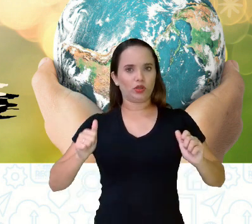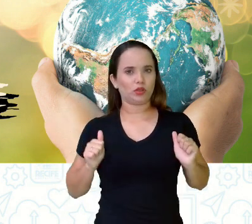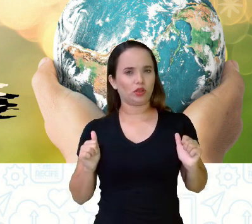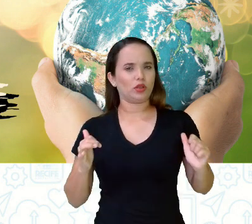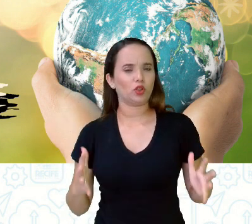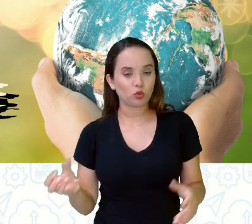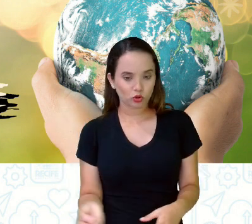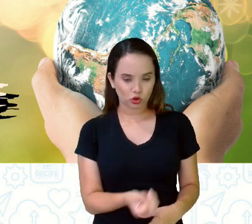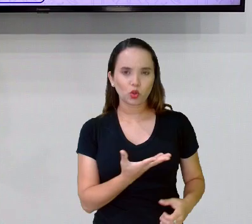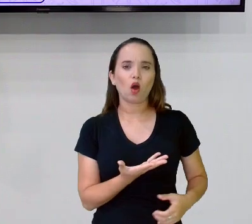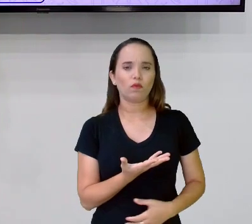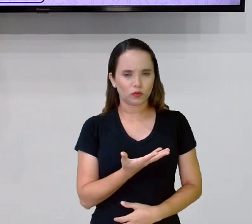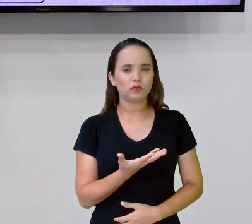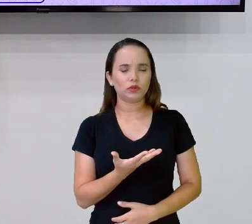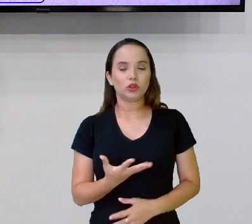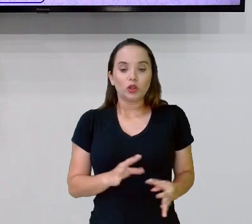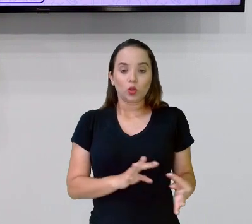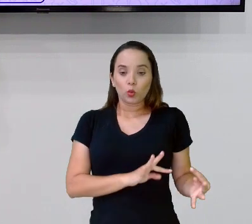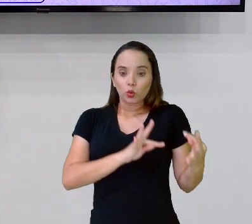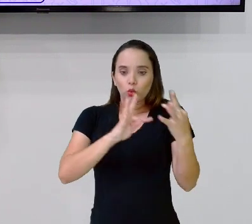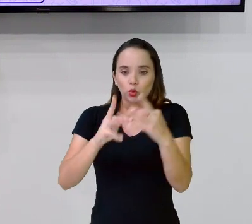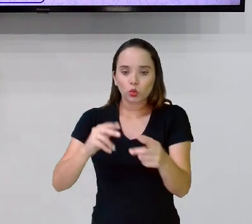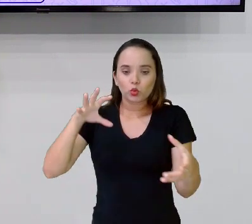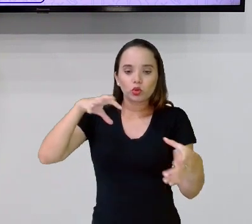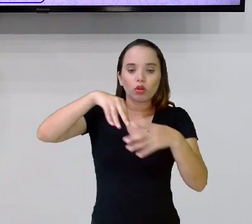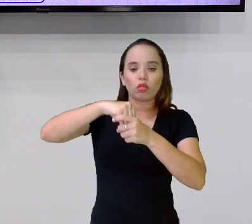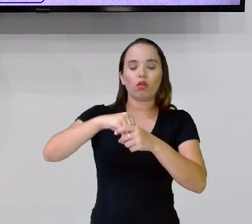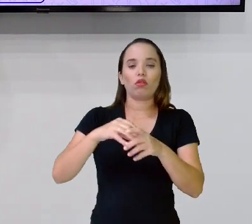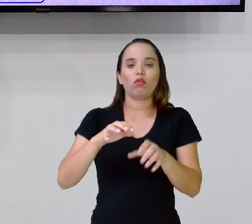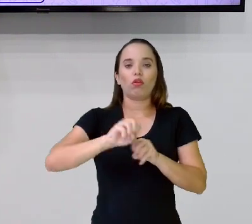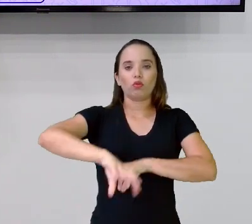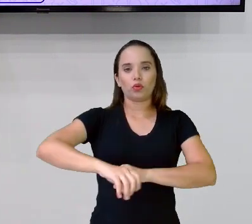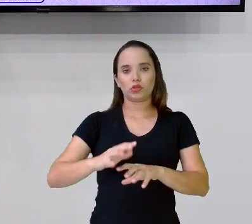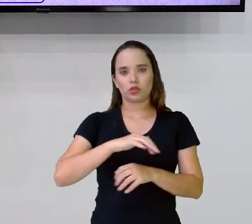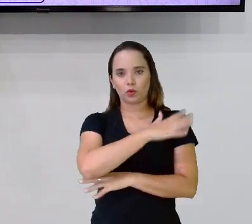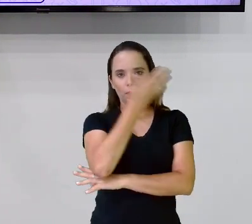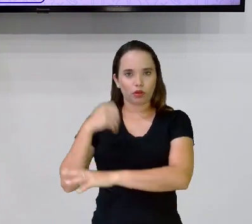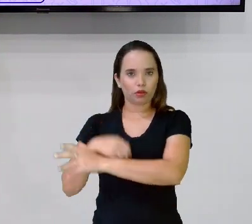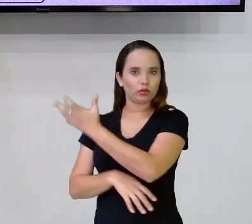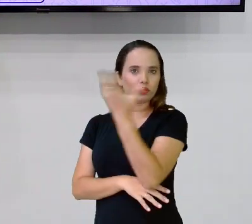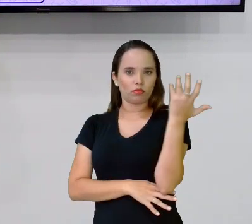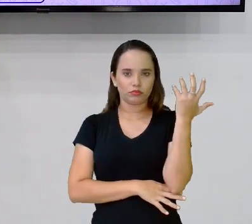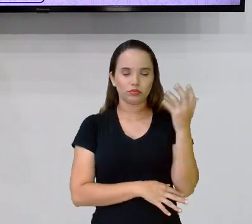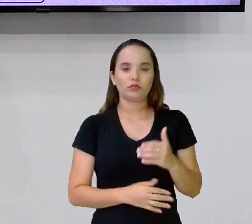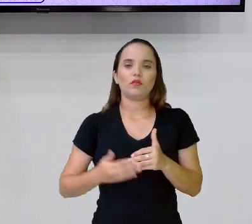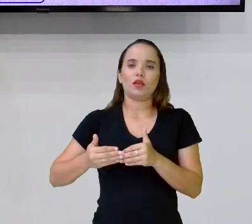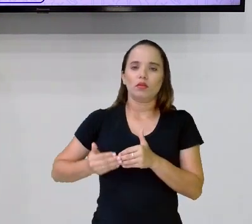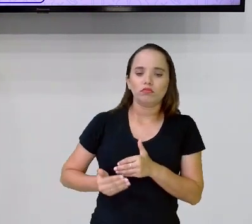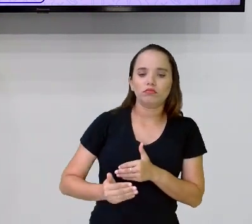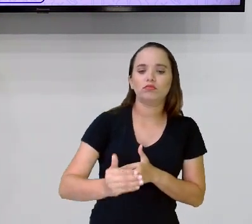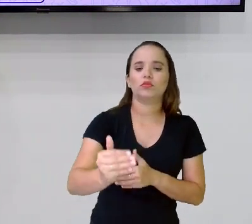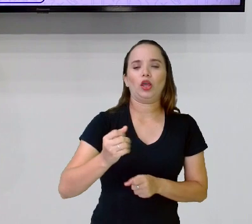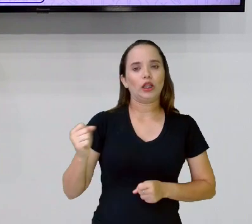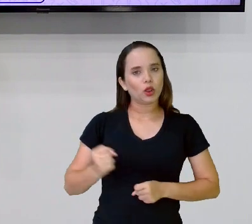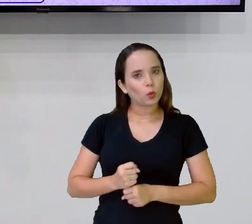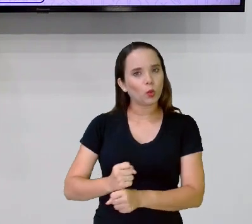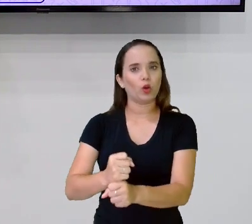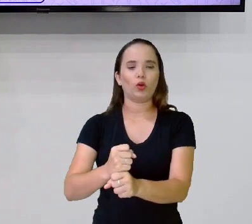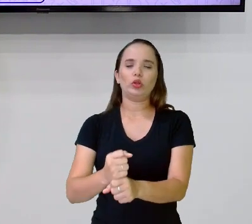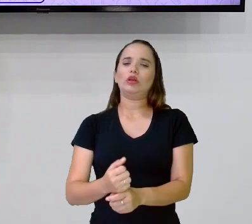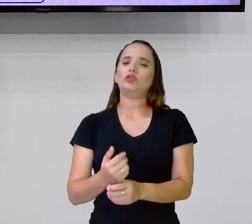Então, tudo isso engloba, né, essa questão da educação ambiental. E ao longo do ano a gente vai trabalhar, né, de